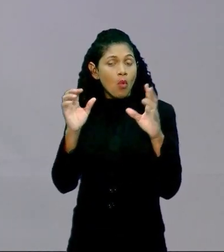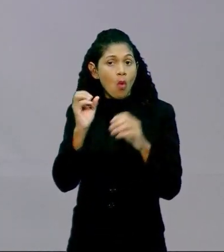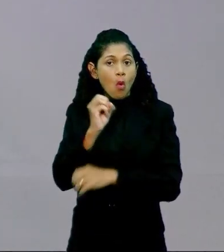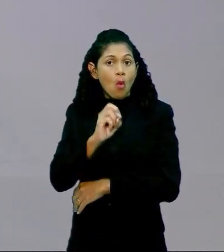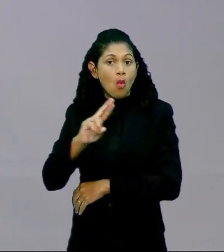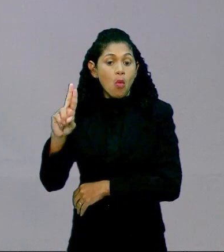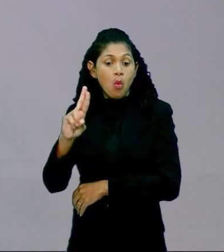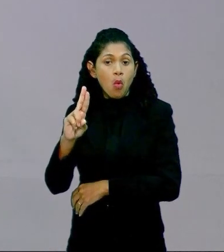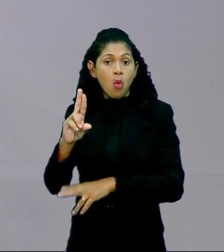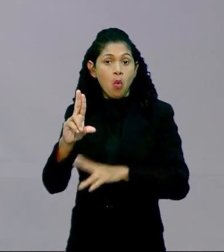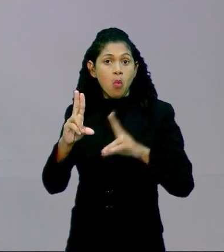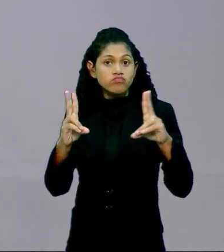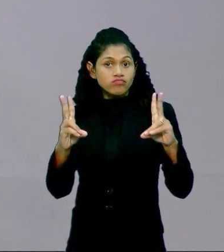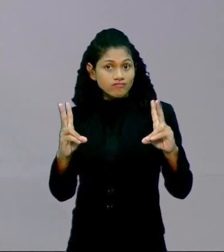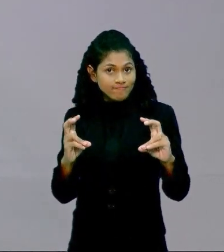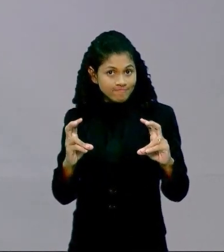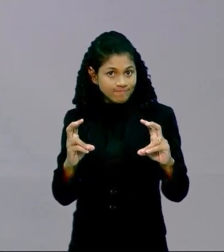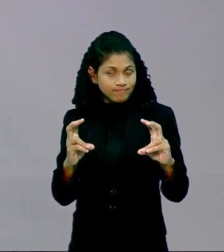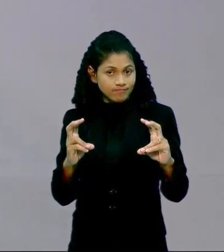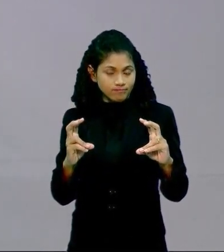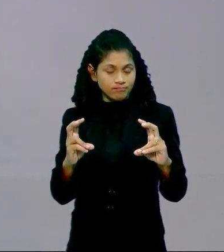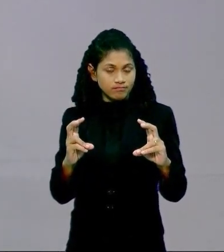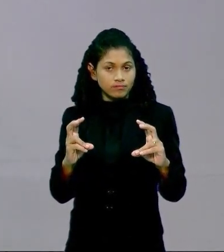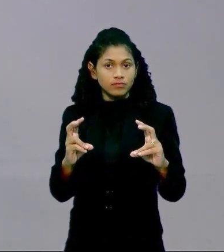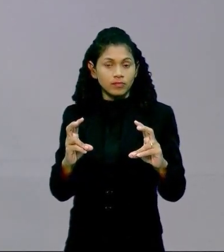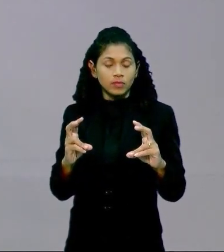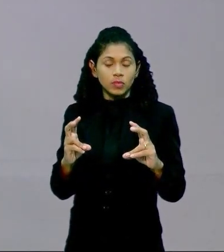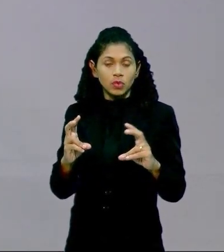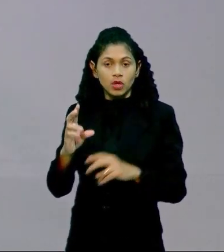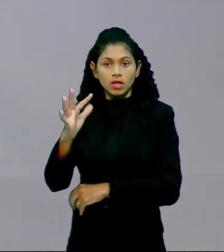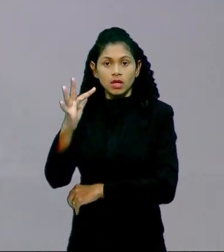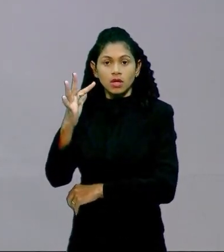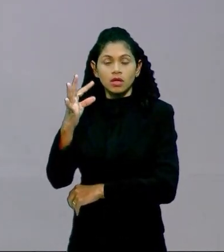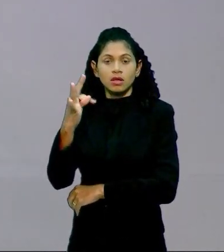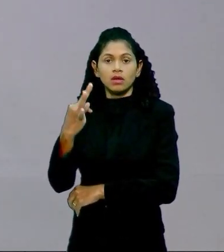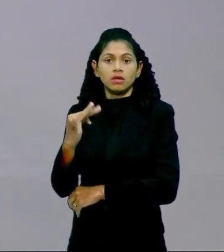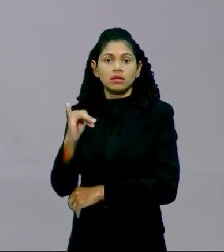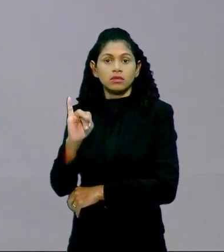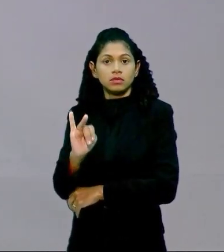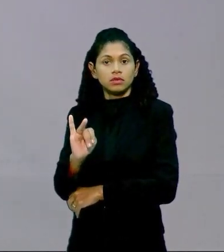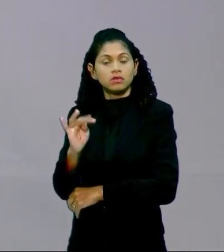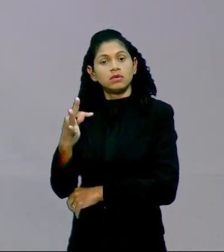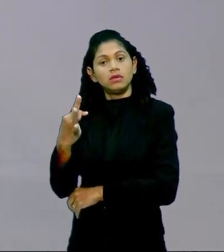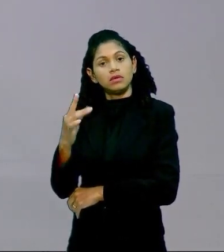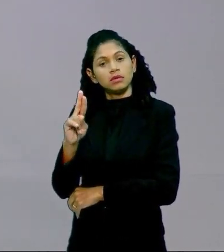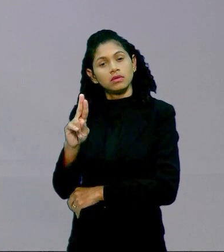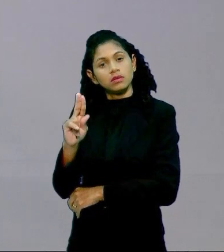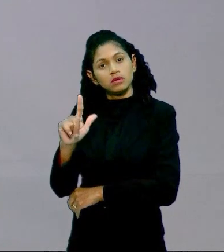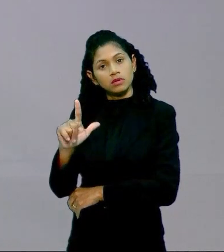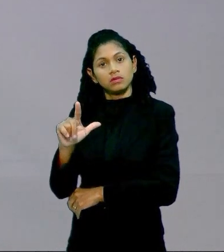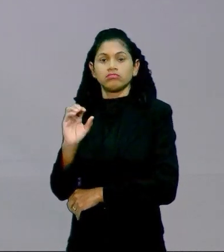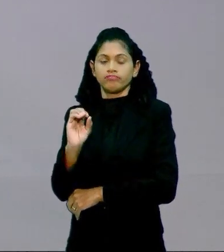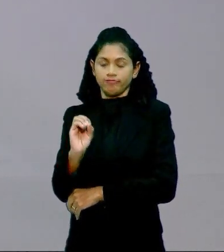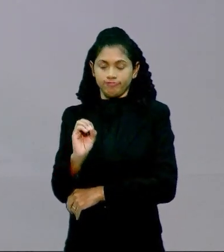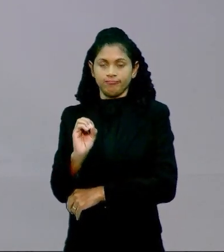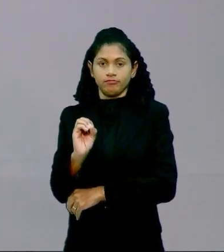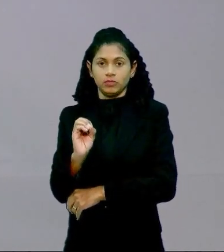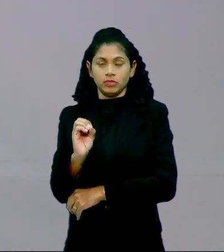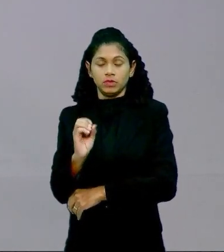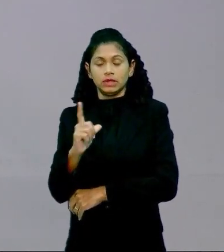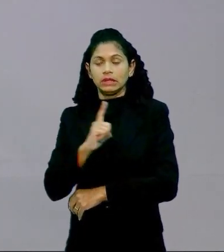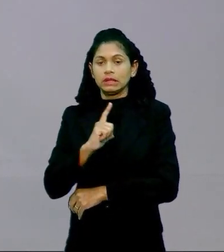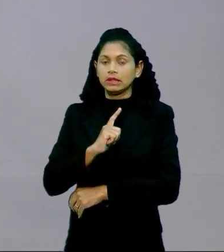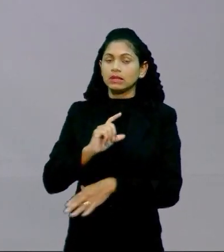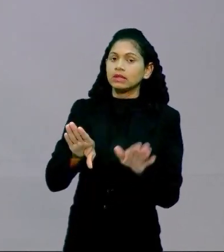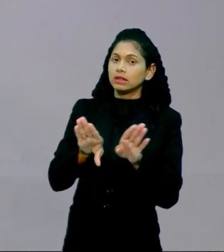galerinha, vai da perspectiva que você queira fazer. Geralmente, né, o título, depende, por exemplo,